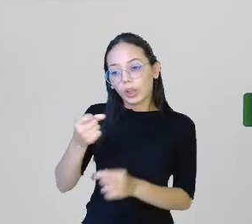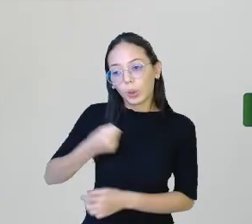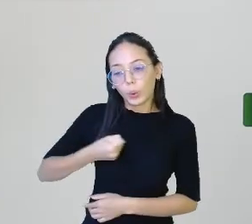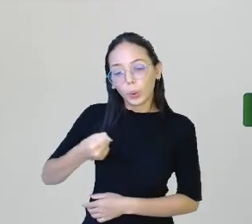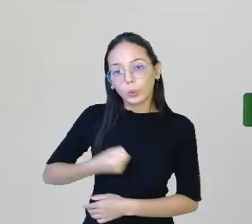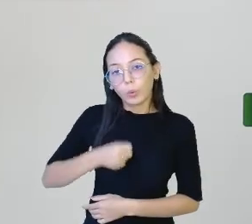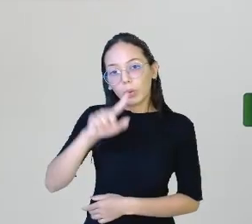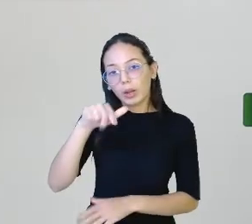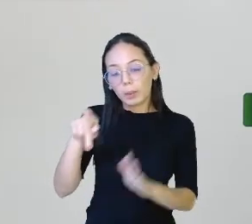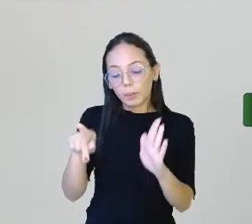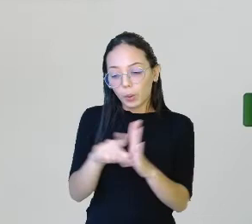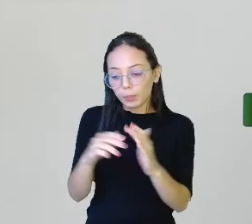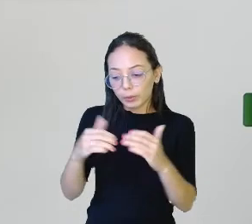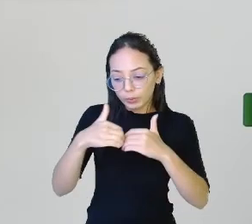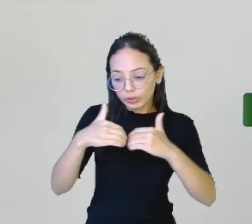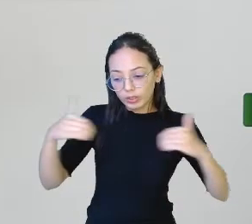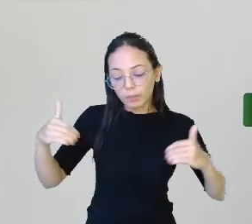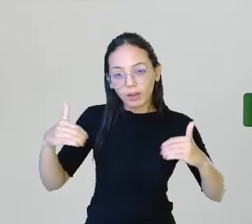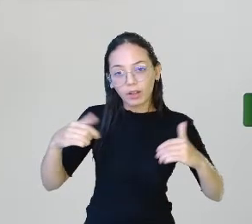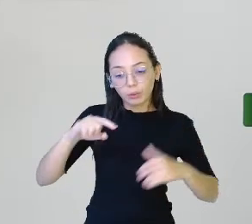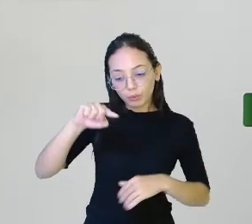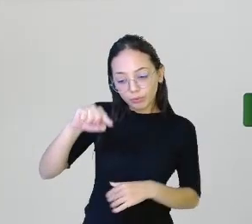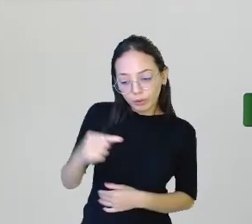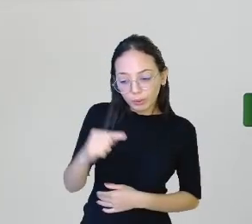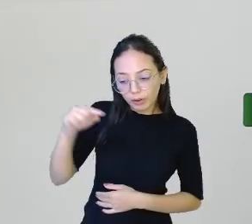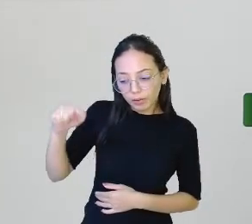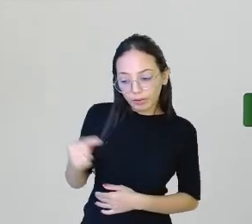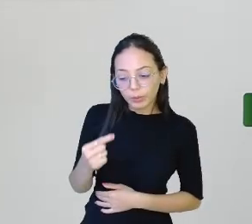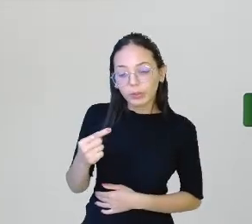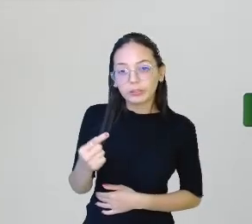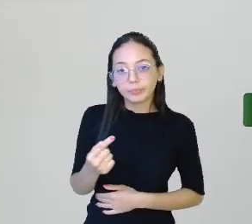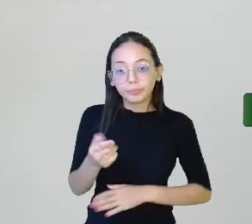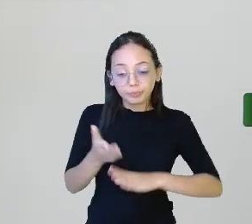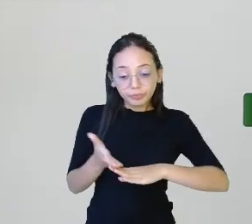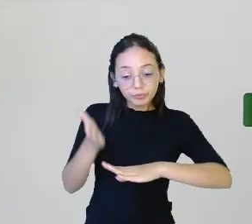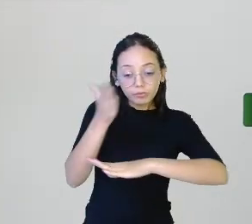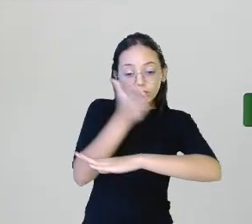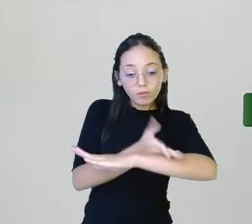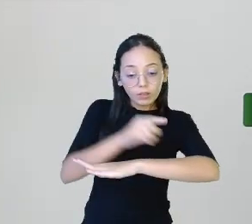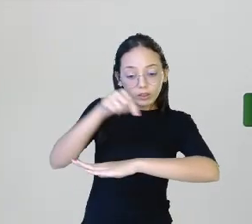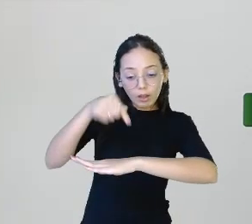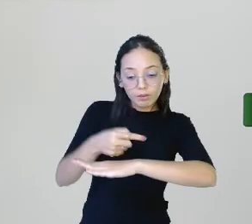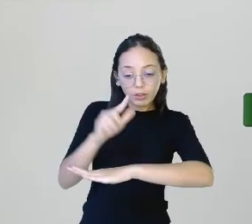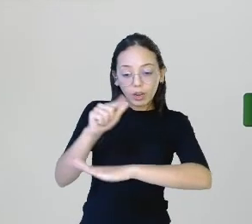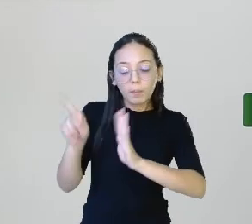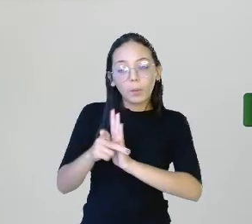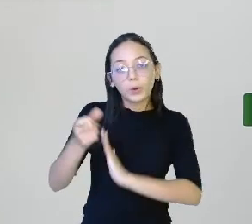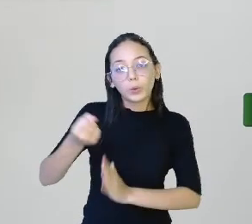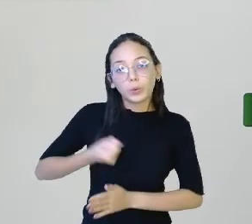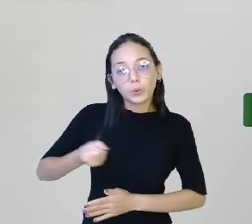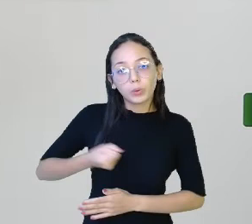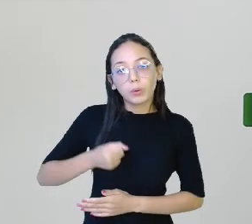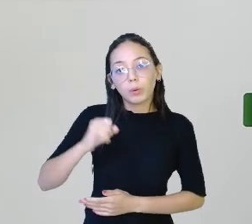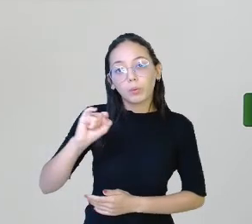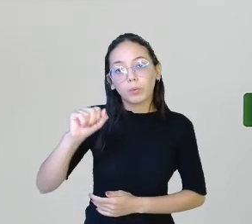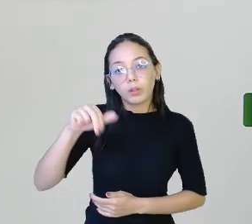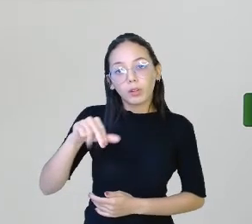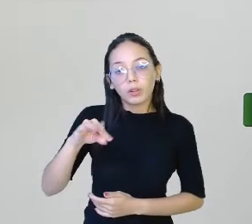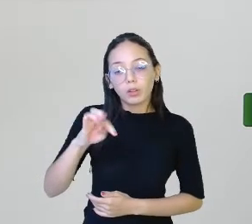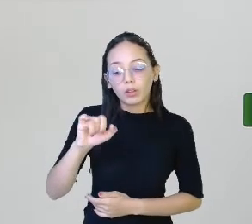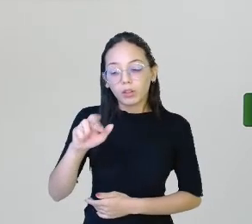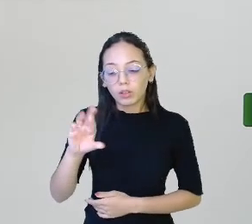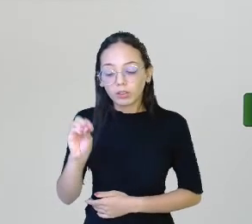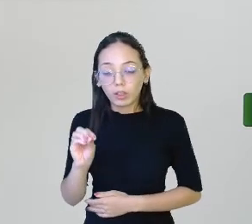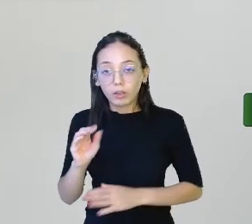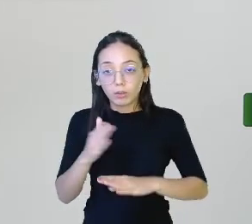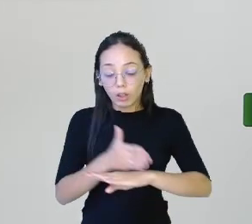eles são separados por vírgula, onde o que vem antes da vírgula é o número inteiro e depois da vírgula